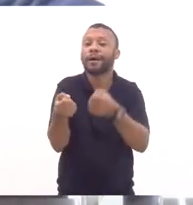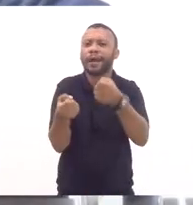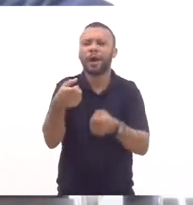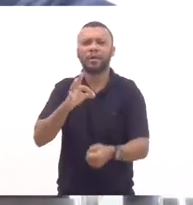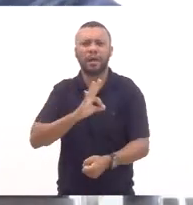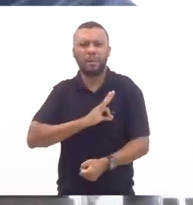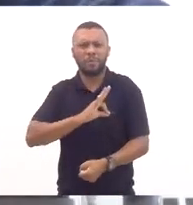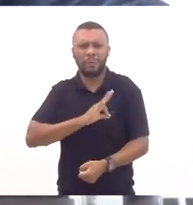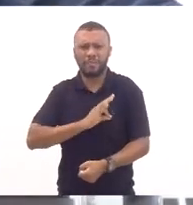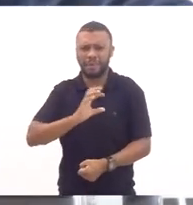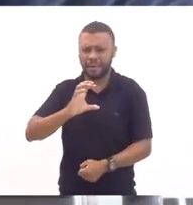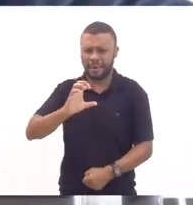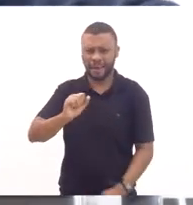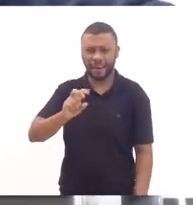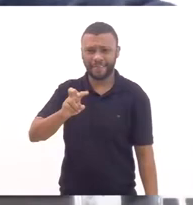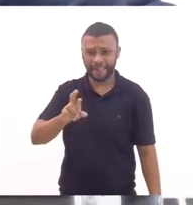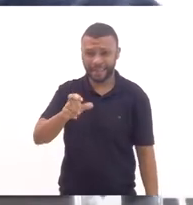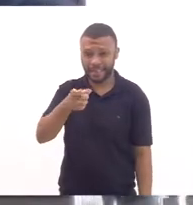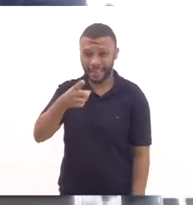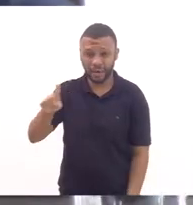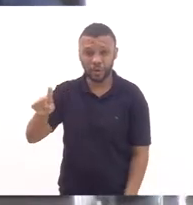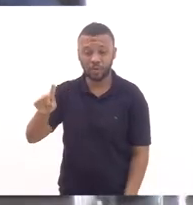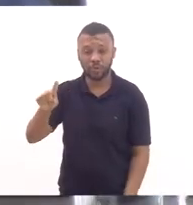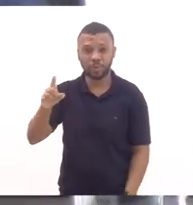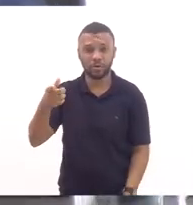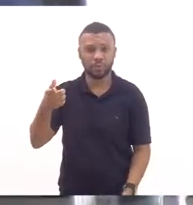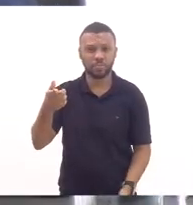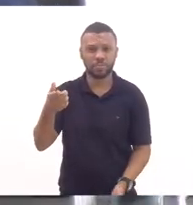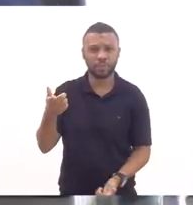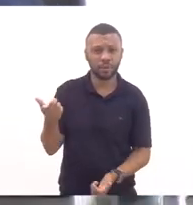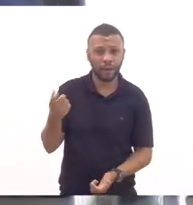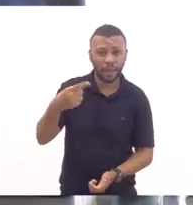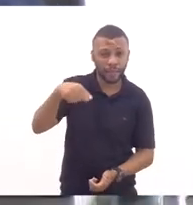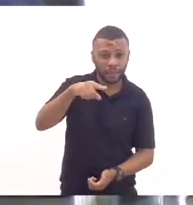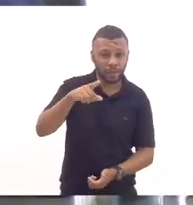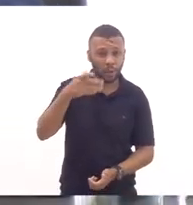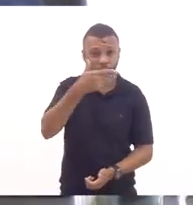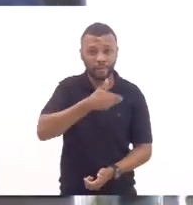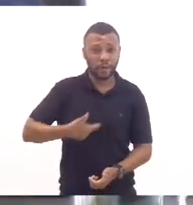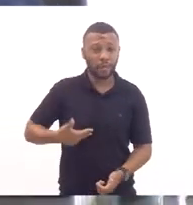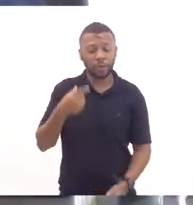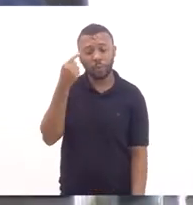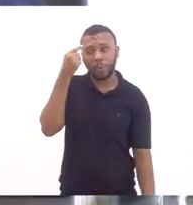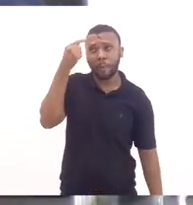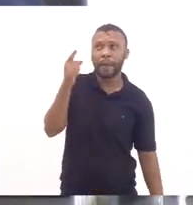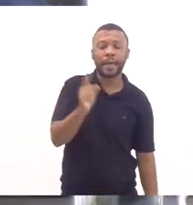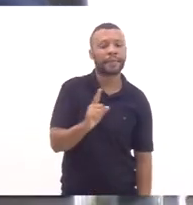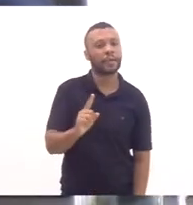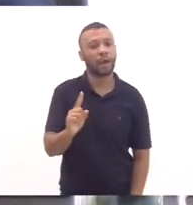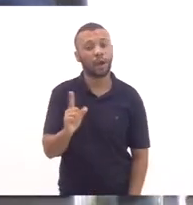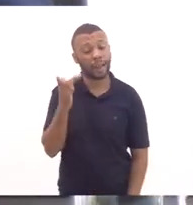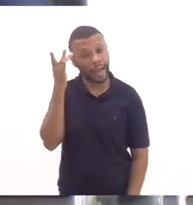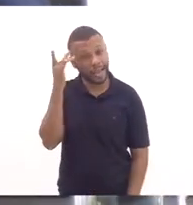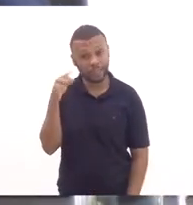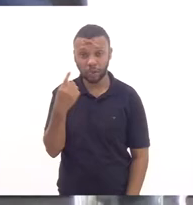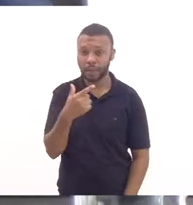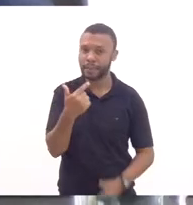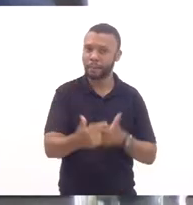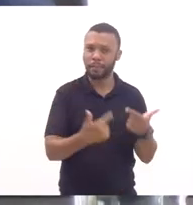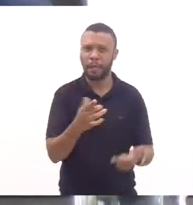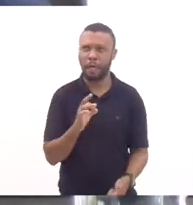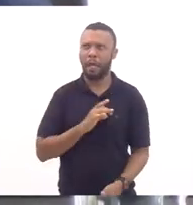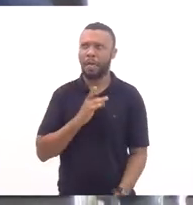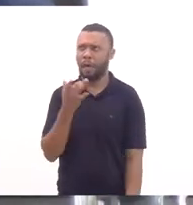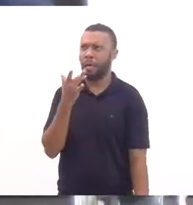600 mil cada caveirão. Esse é um governo que não pensa. Ele acha que nós, trabalhadores, vamos ter medo